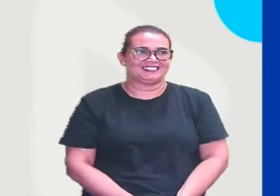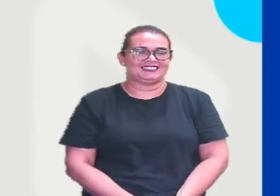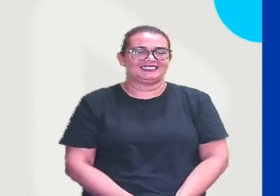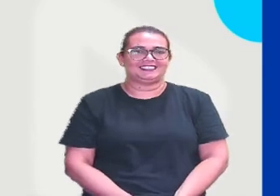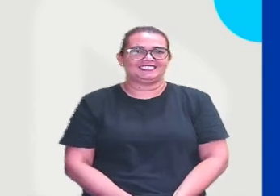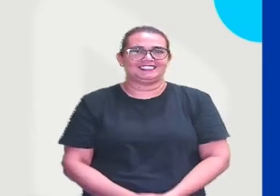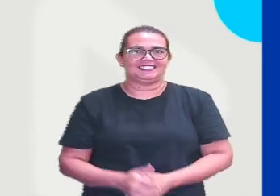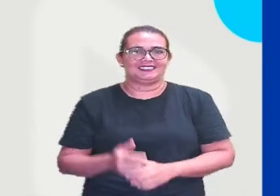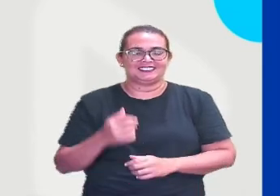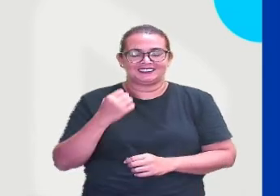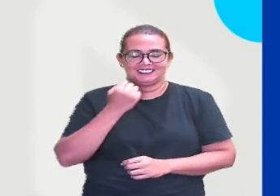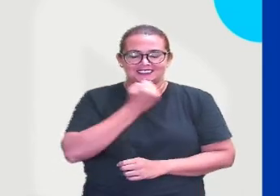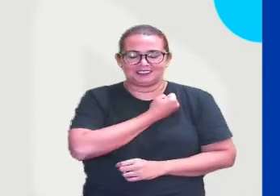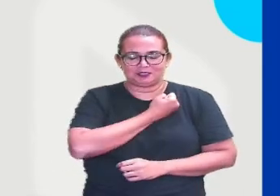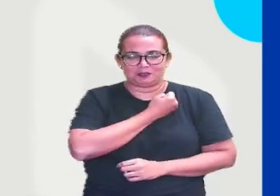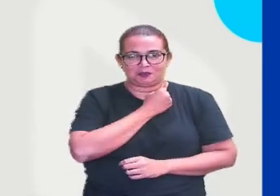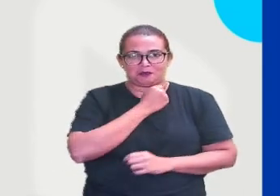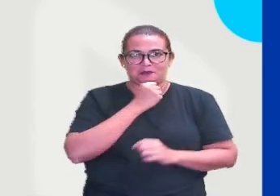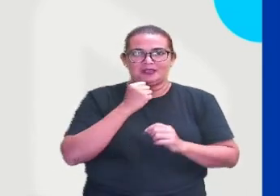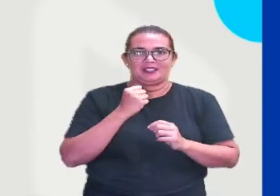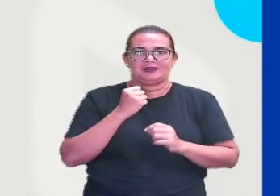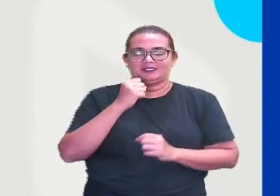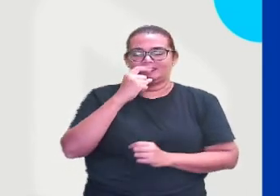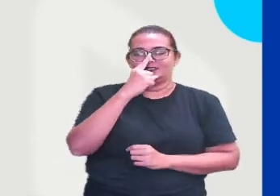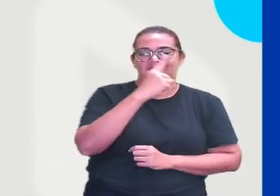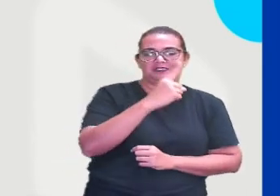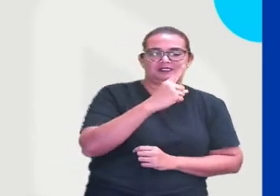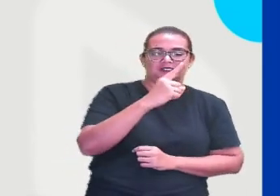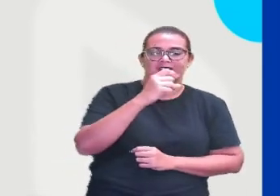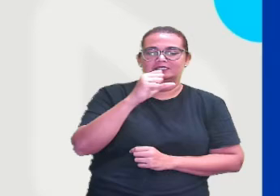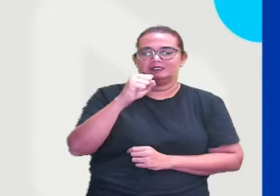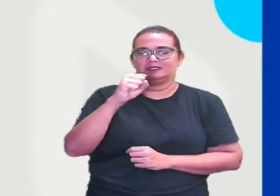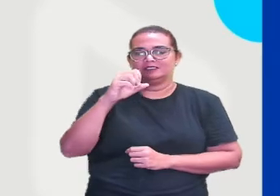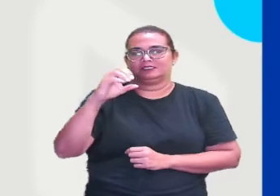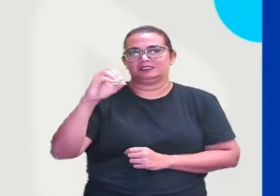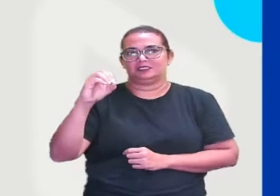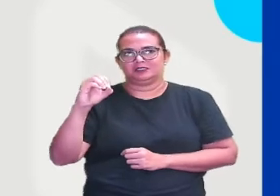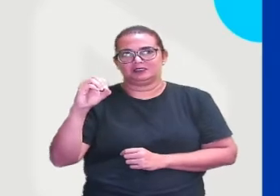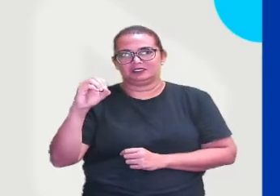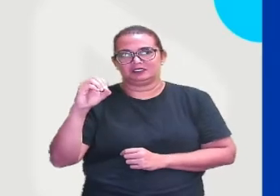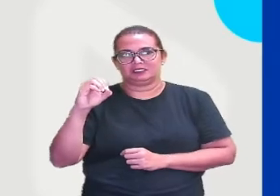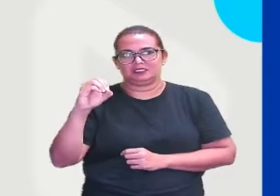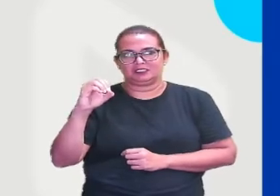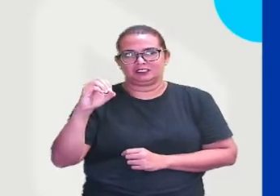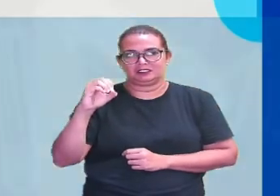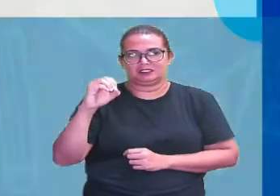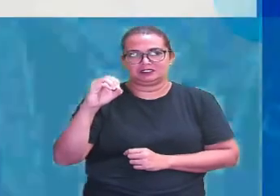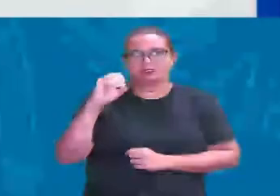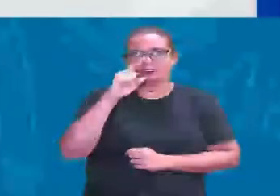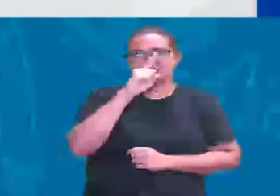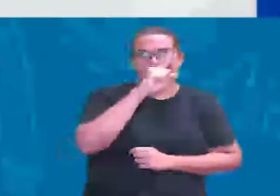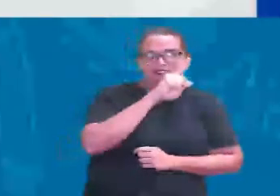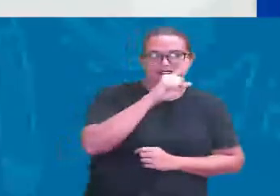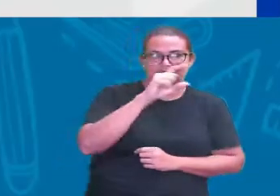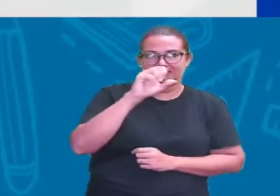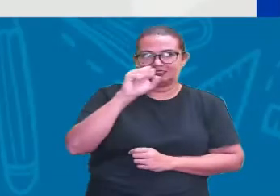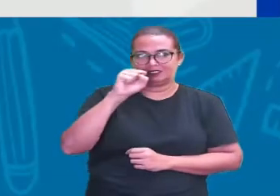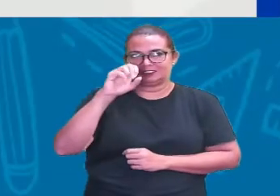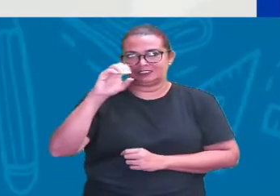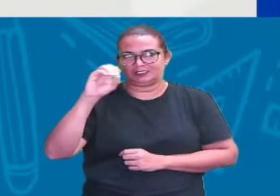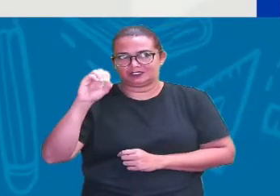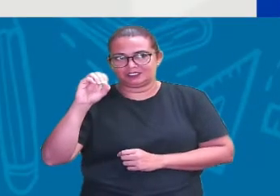um número bem maior, 180. Então, 180 dividido